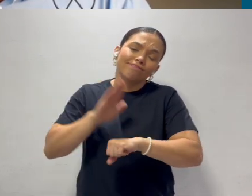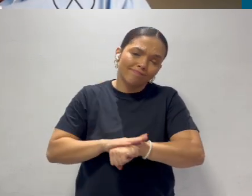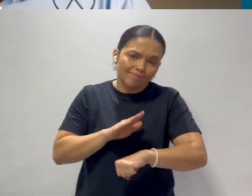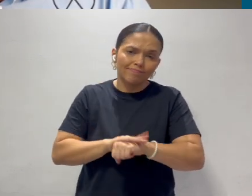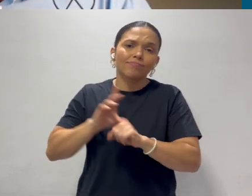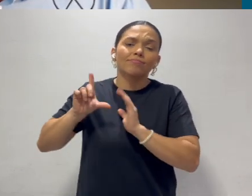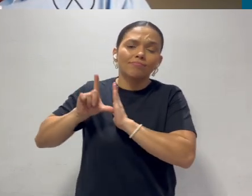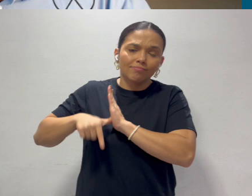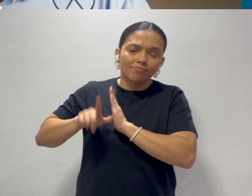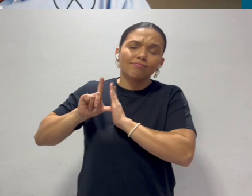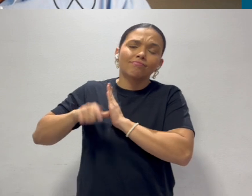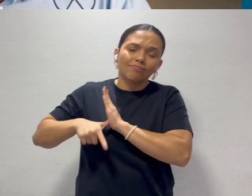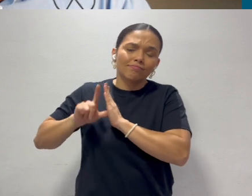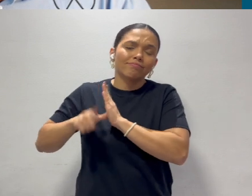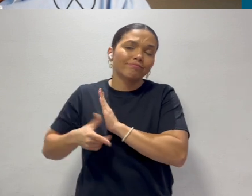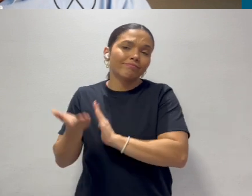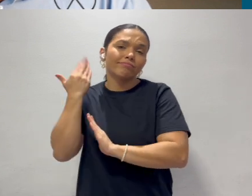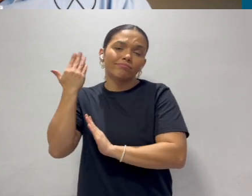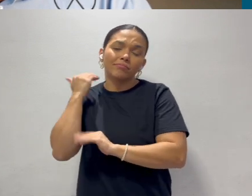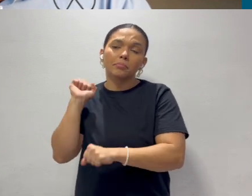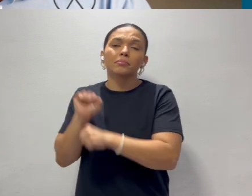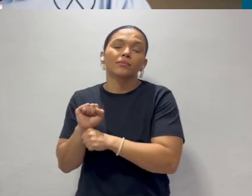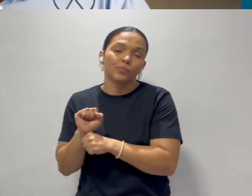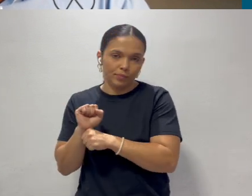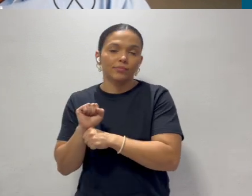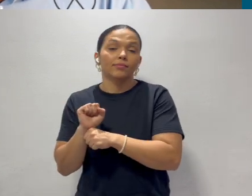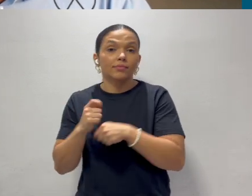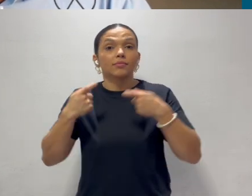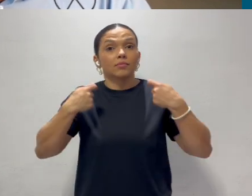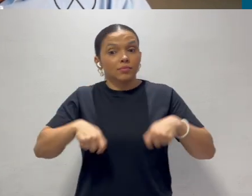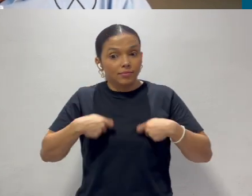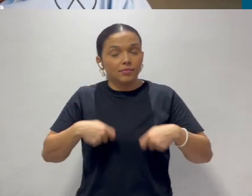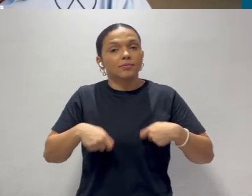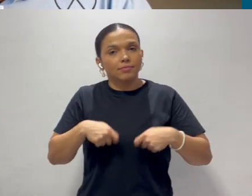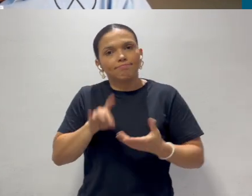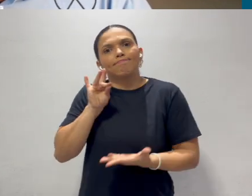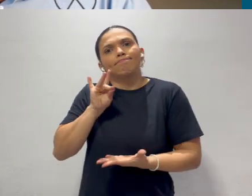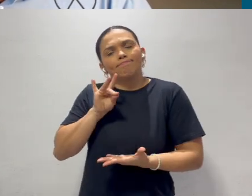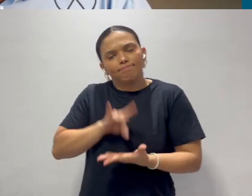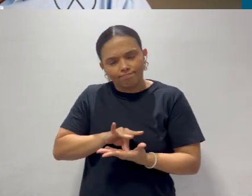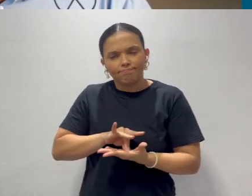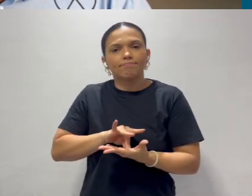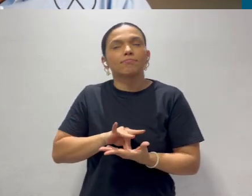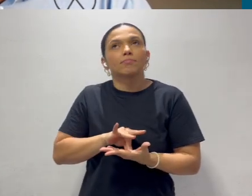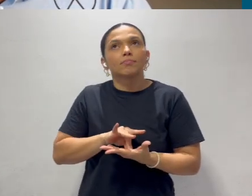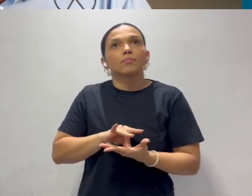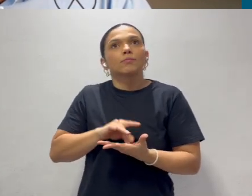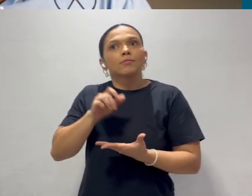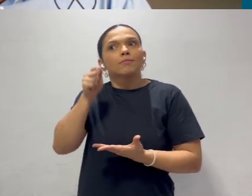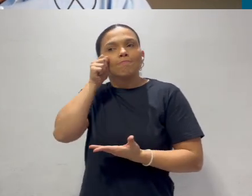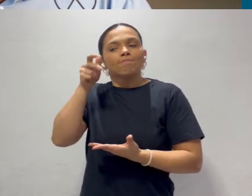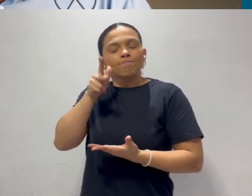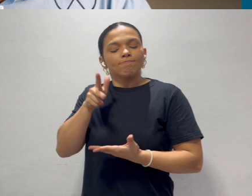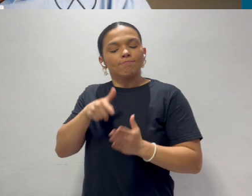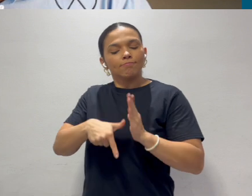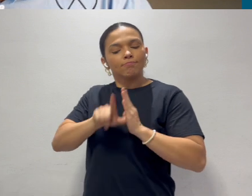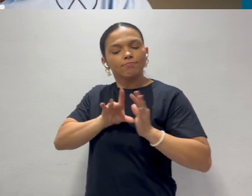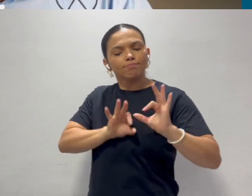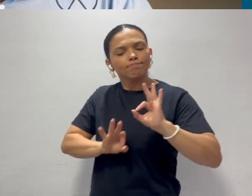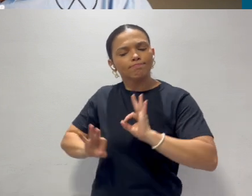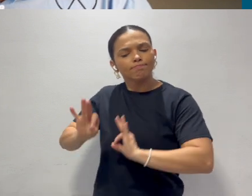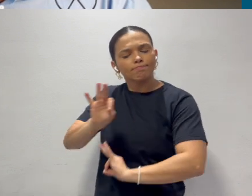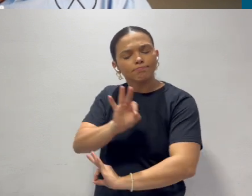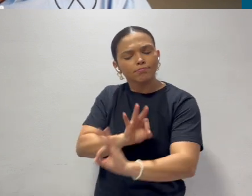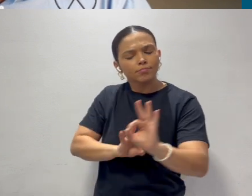com aqueles atrasados ali que ficaram parados, né? Então, você precisa realmente ter uma expertise